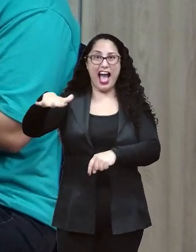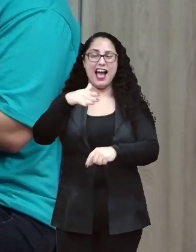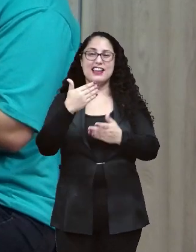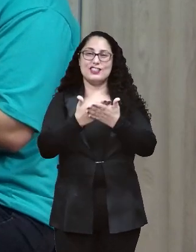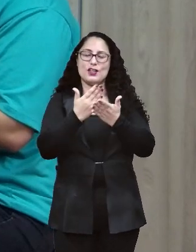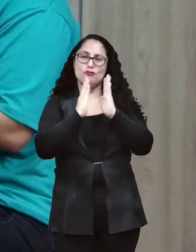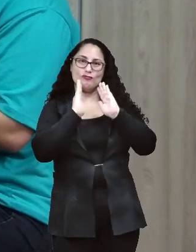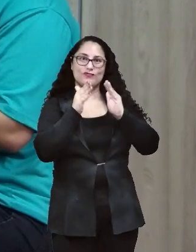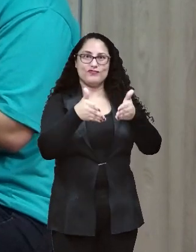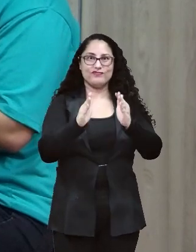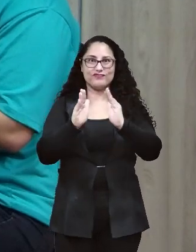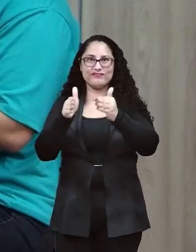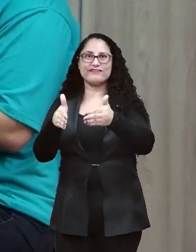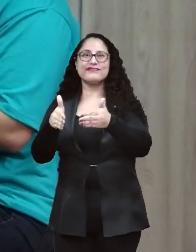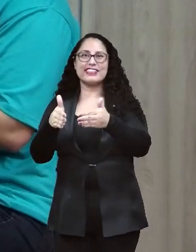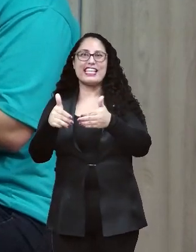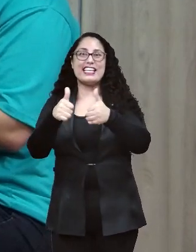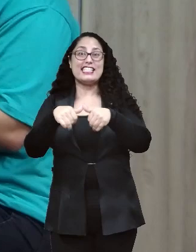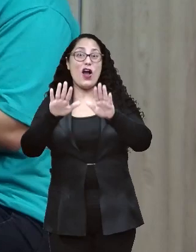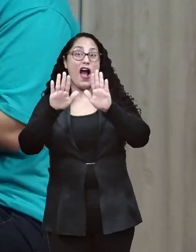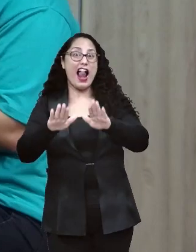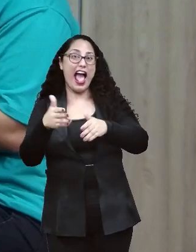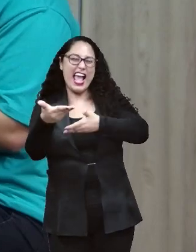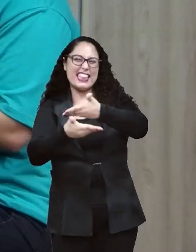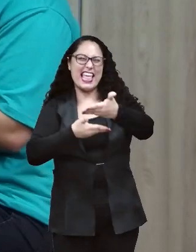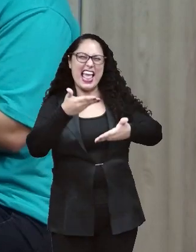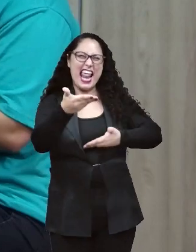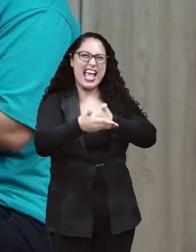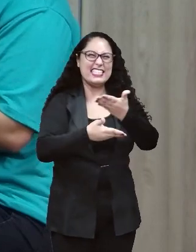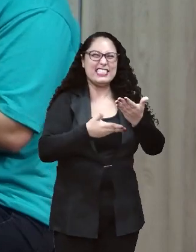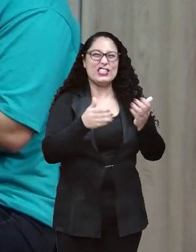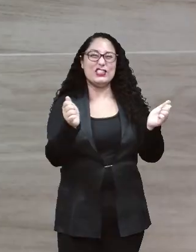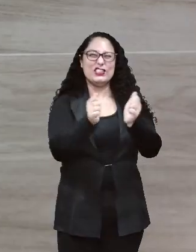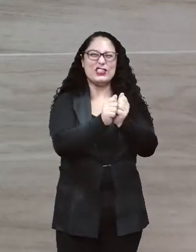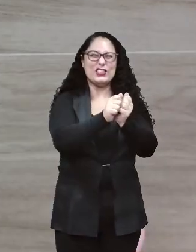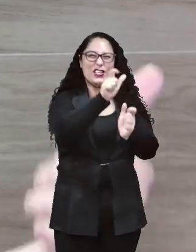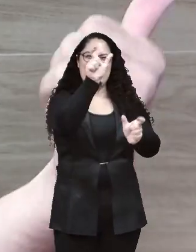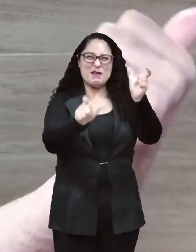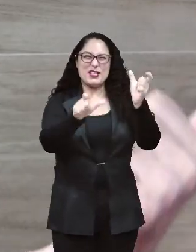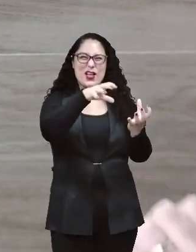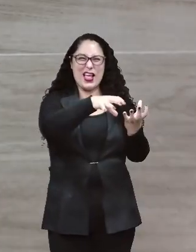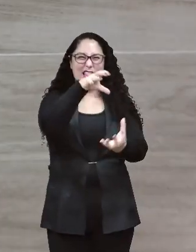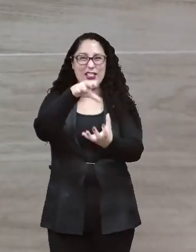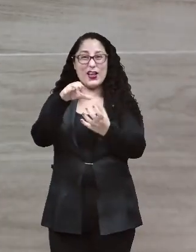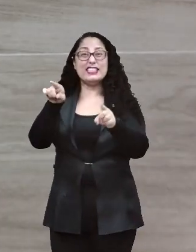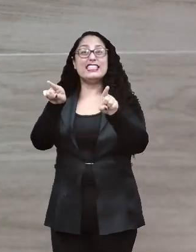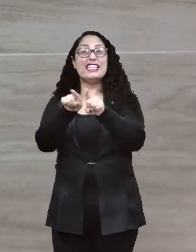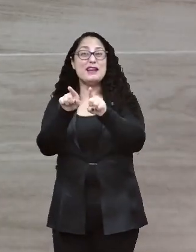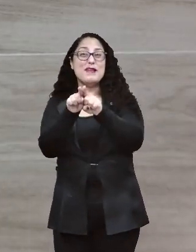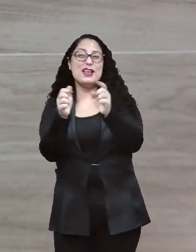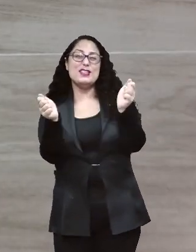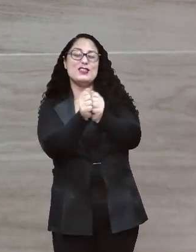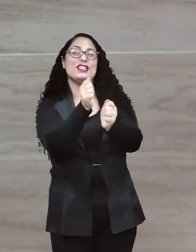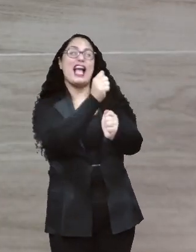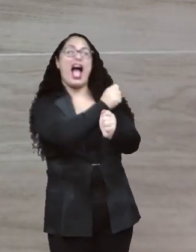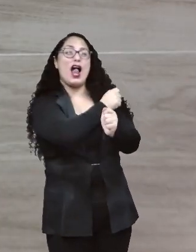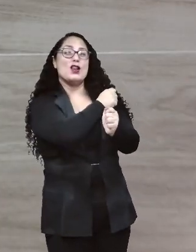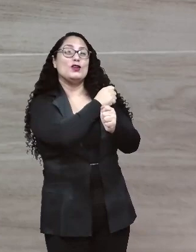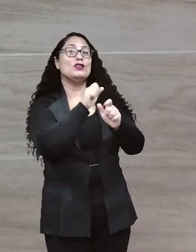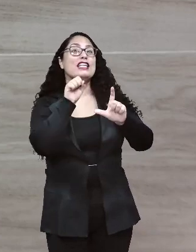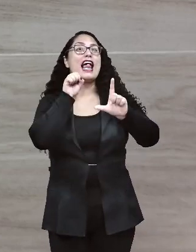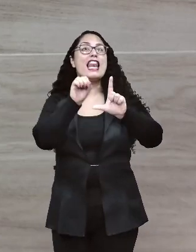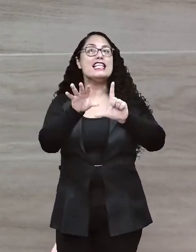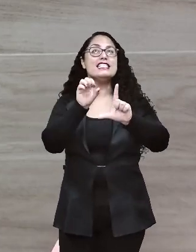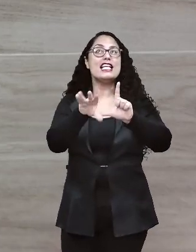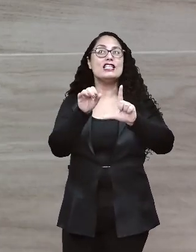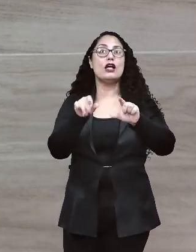estudo específicas estarão lá interagindo com os idosos, assim como os alunos das nossas licenciaturas. Então,